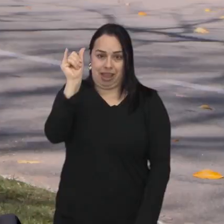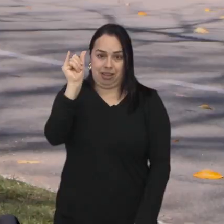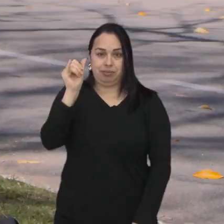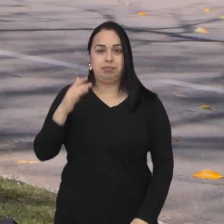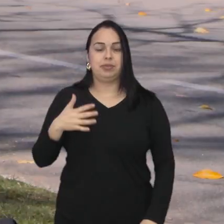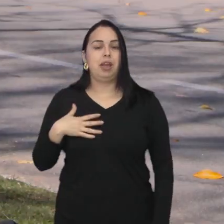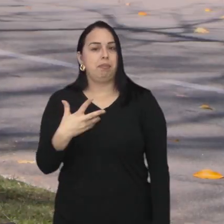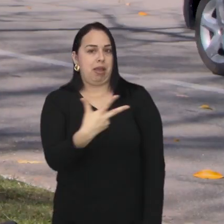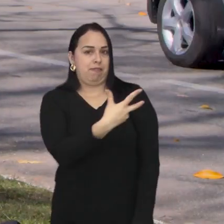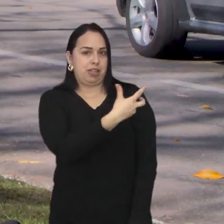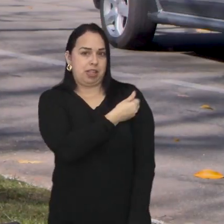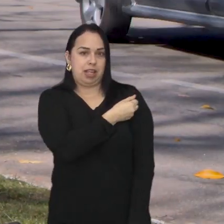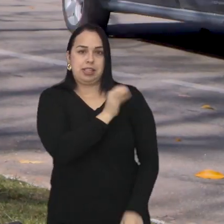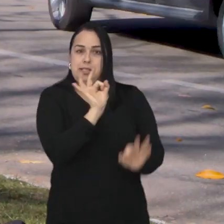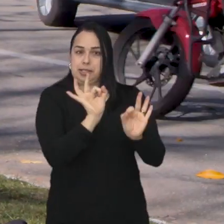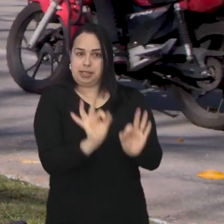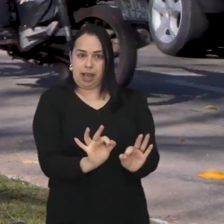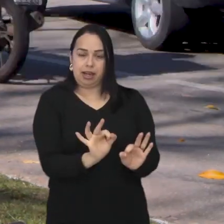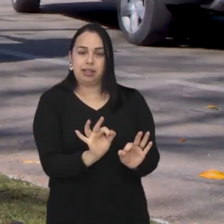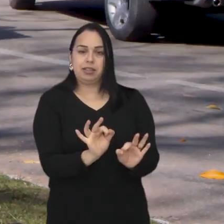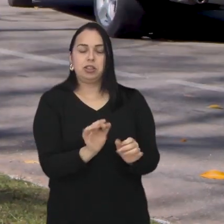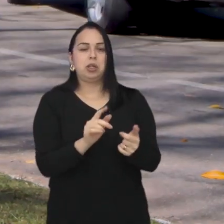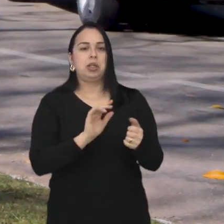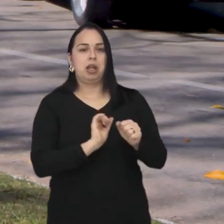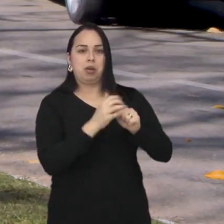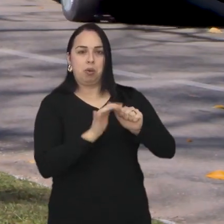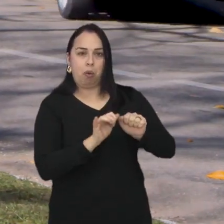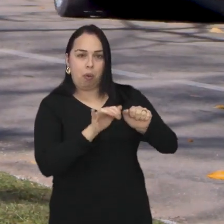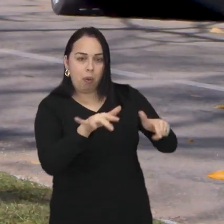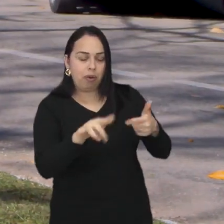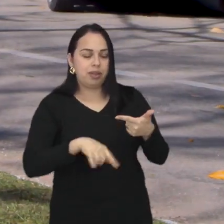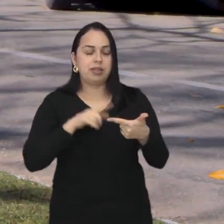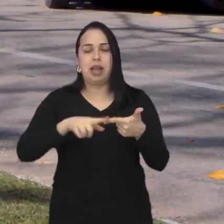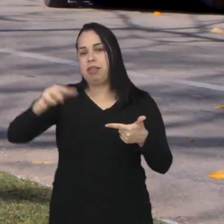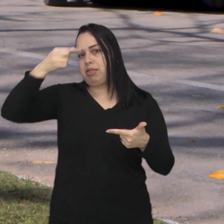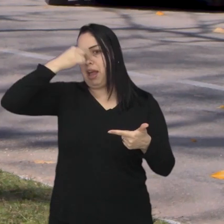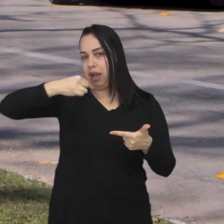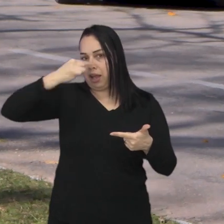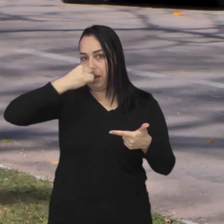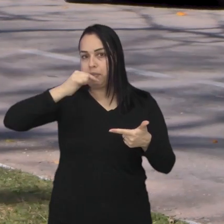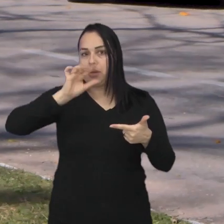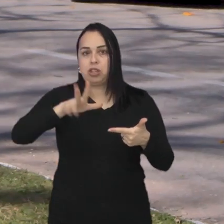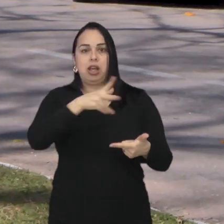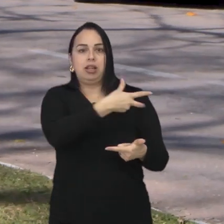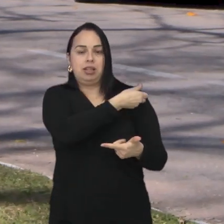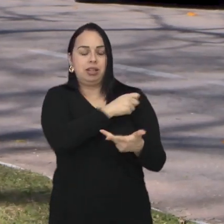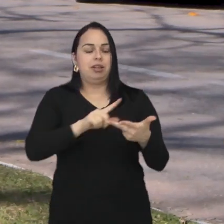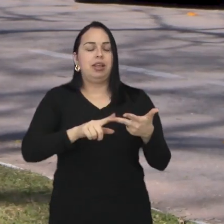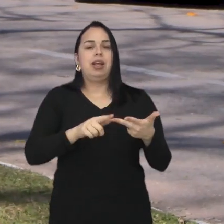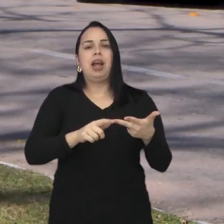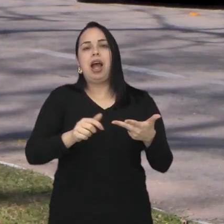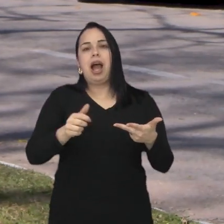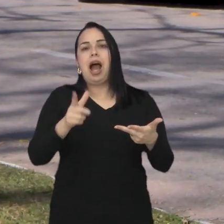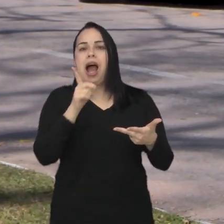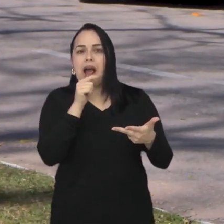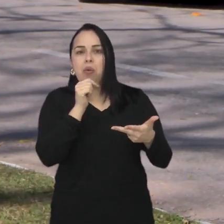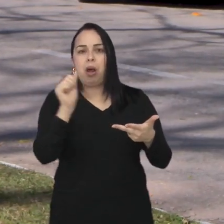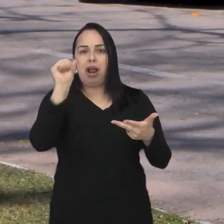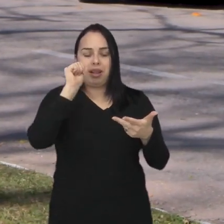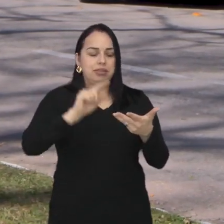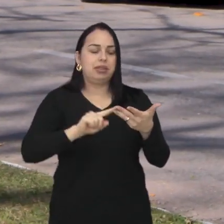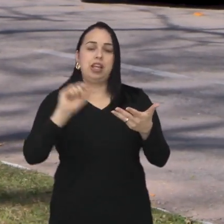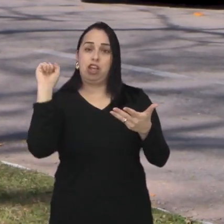prevenção. As minhas vacinas estão todas em dias, né, da Covid, da influenza. Tomo bastante líquido também,